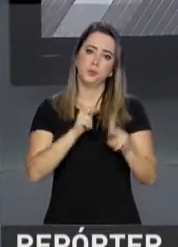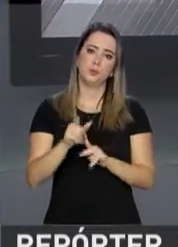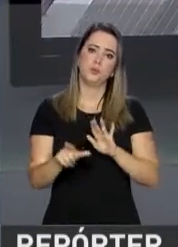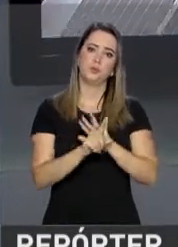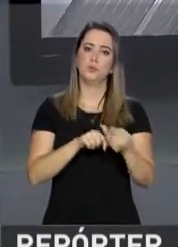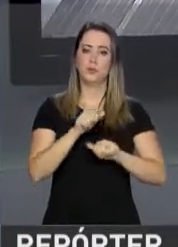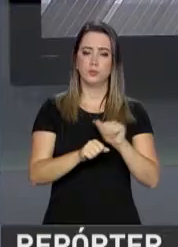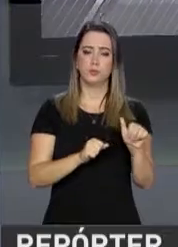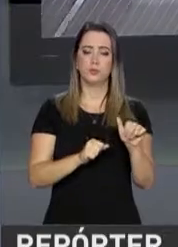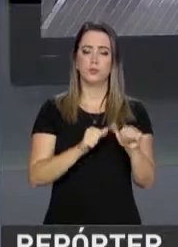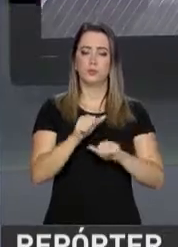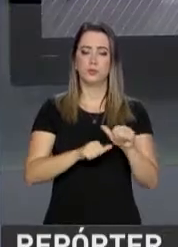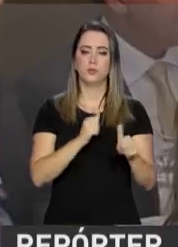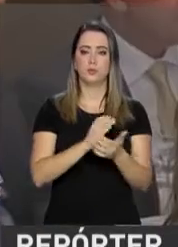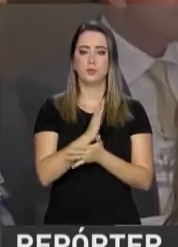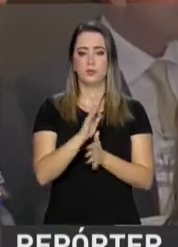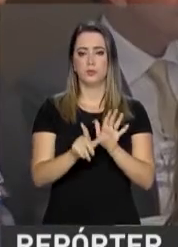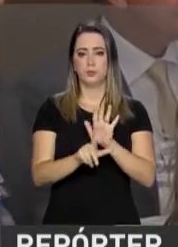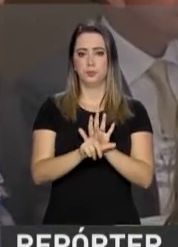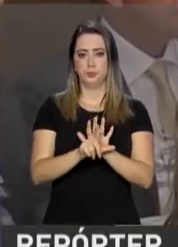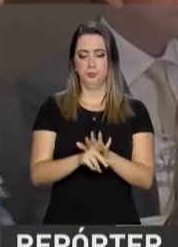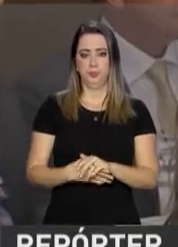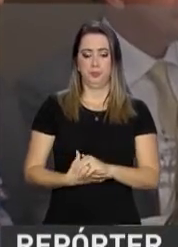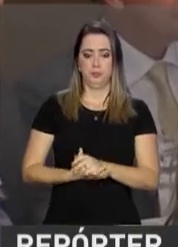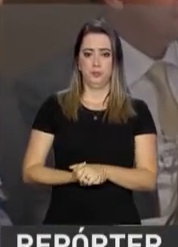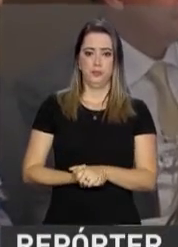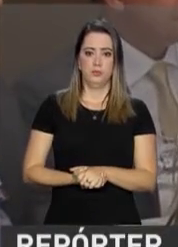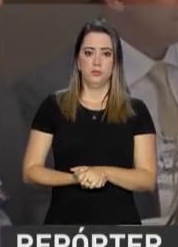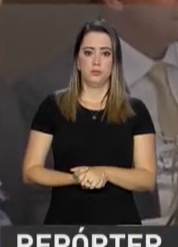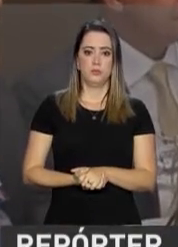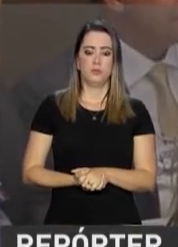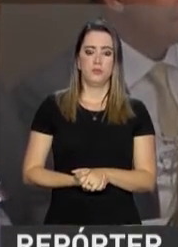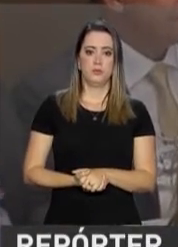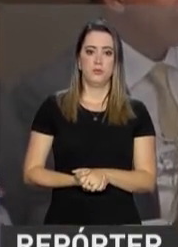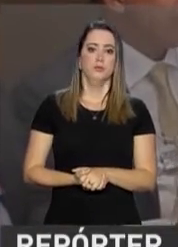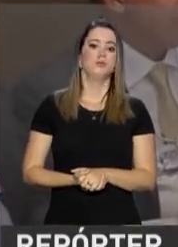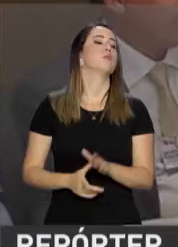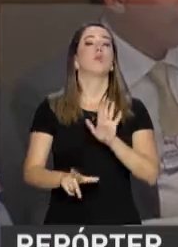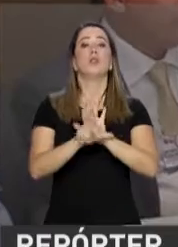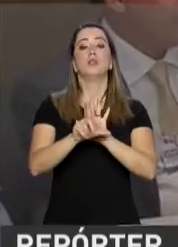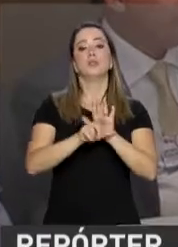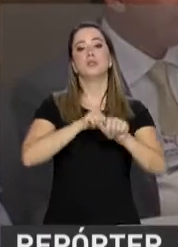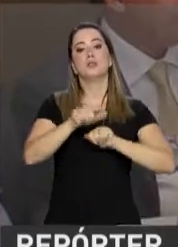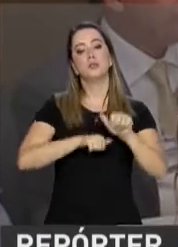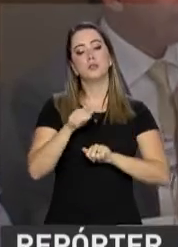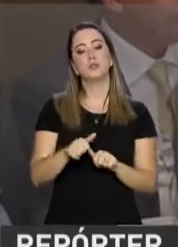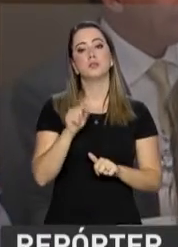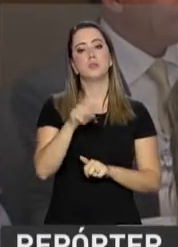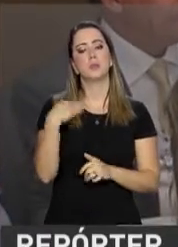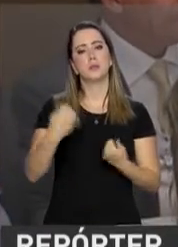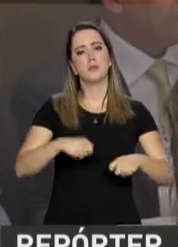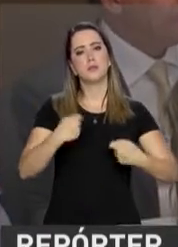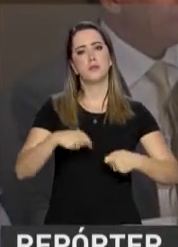reformas em curso no governo as reformas que foram feitas e ainda aquelas que viram ser feitas eram indispensáveis